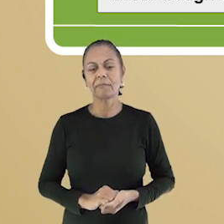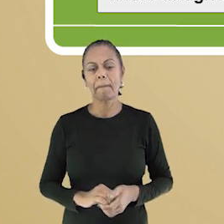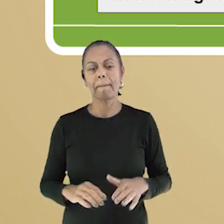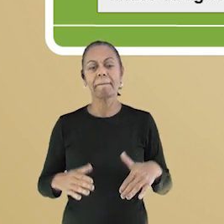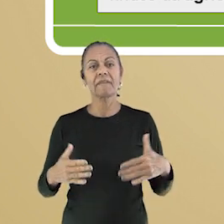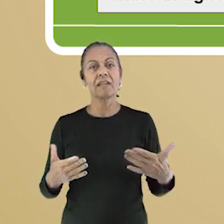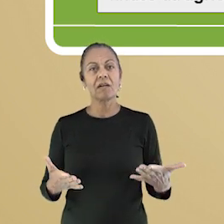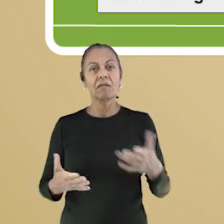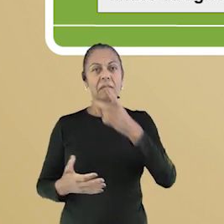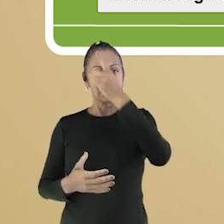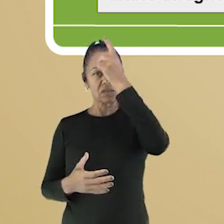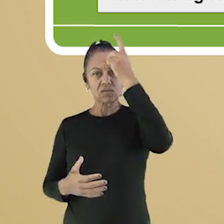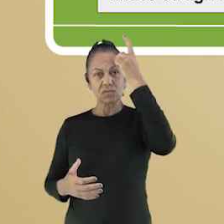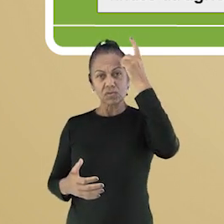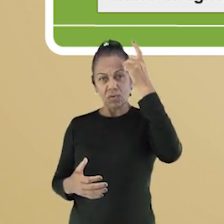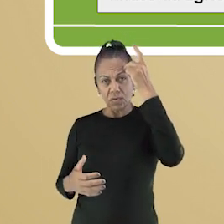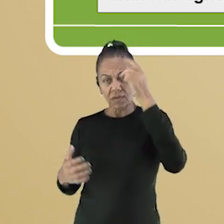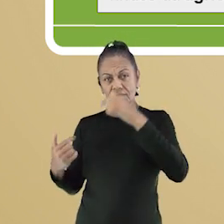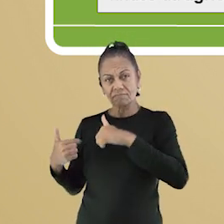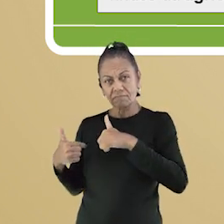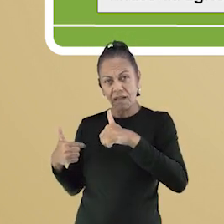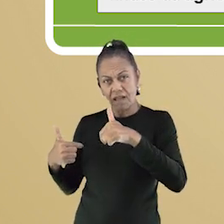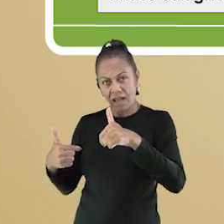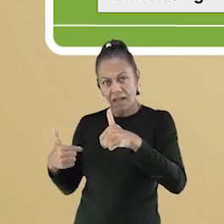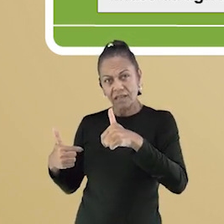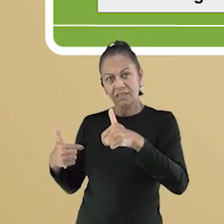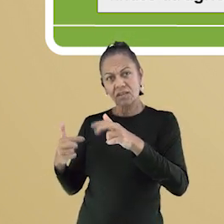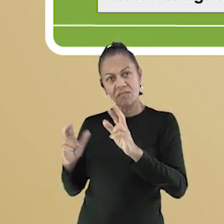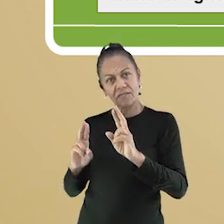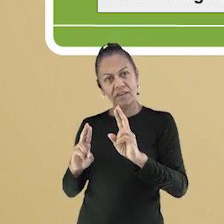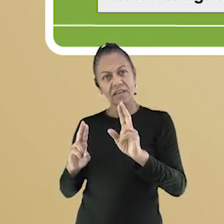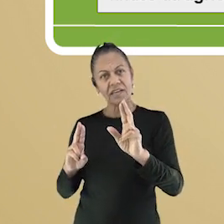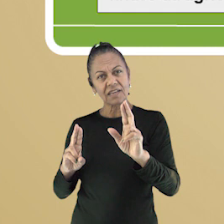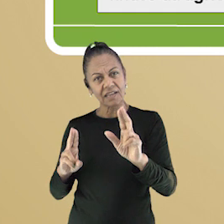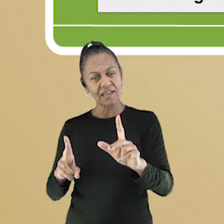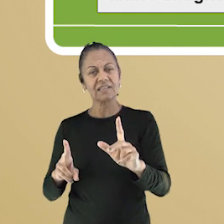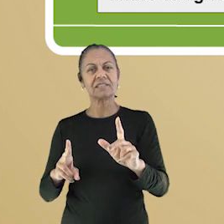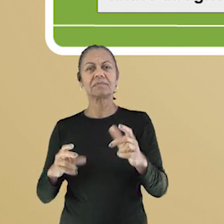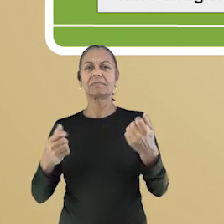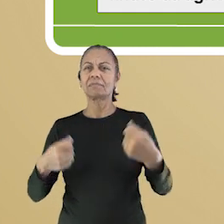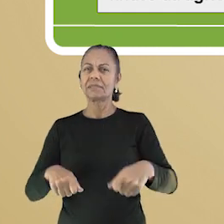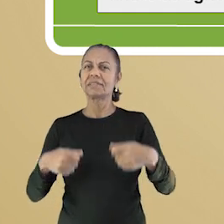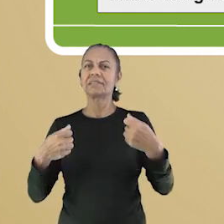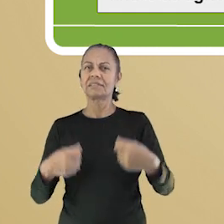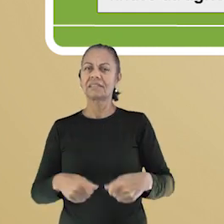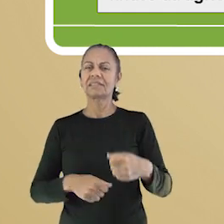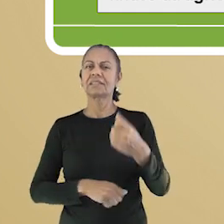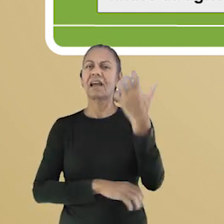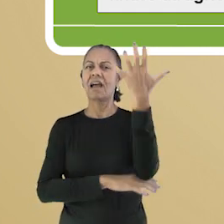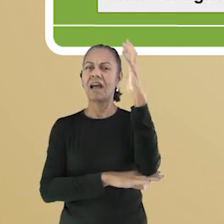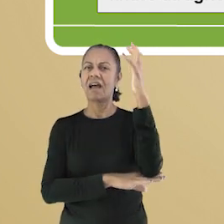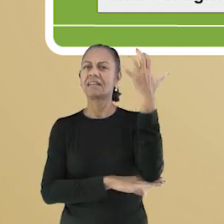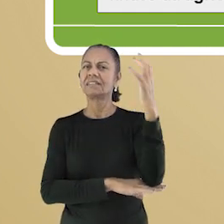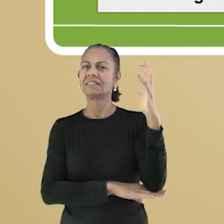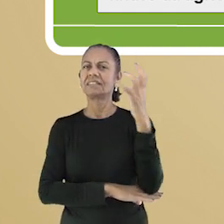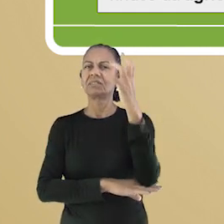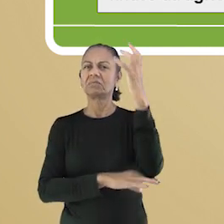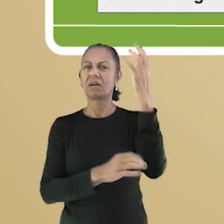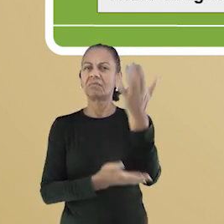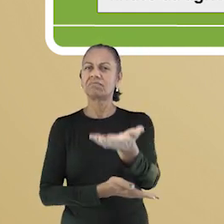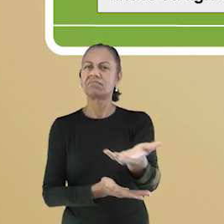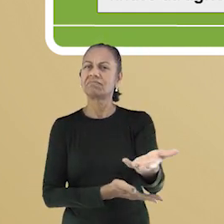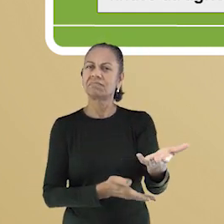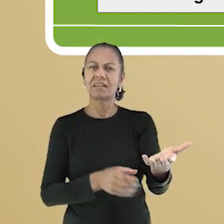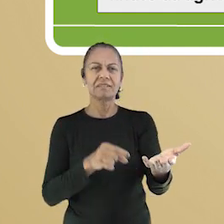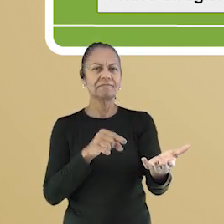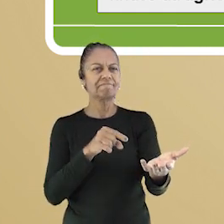que posturas diferentes podem e devem ser adotadas para que o desmatamento seja cessado e amenizado, se